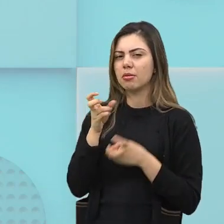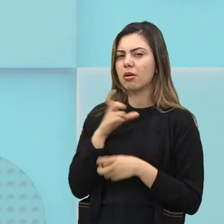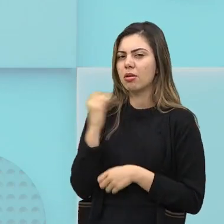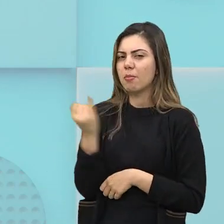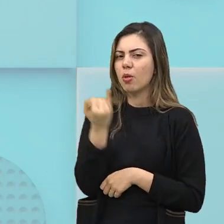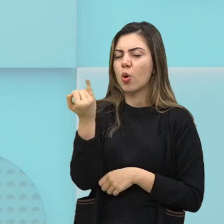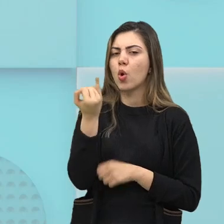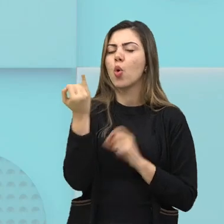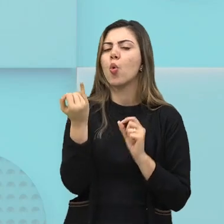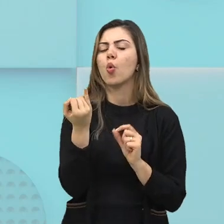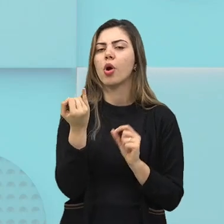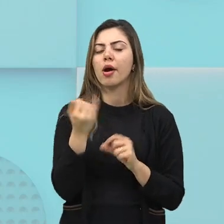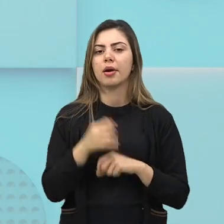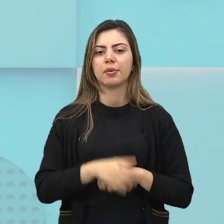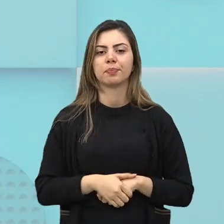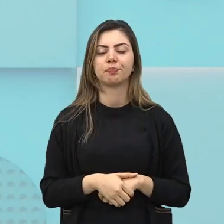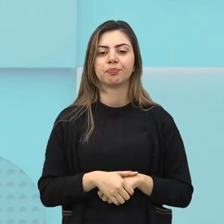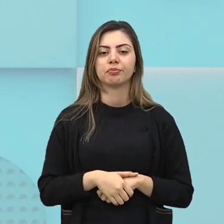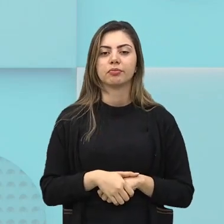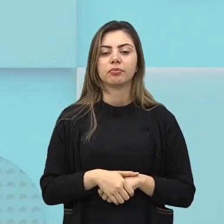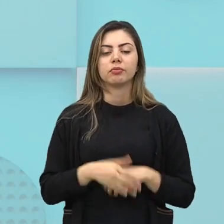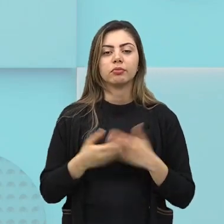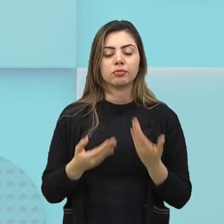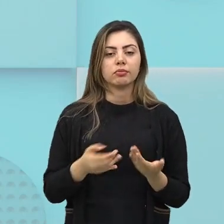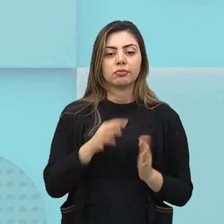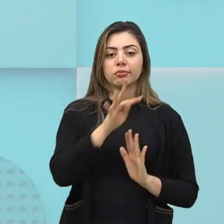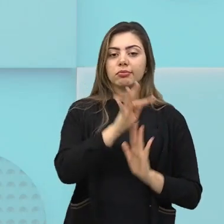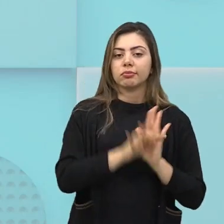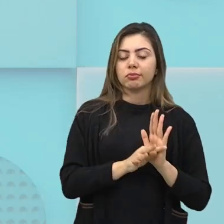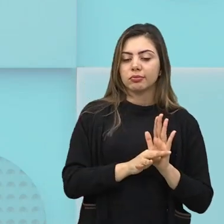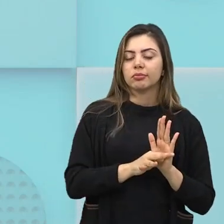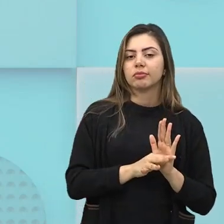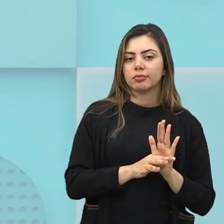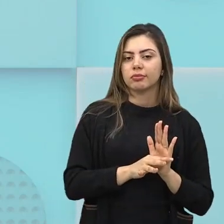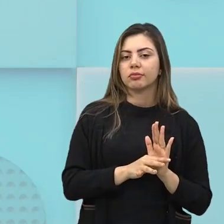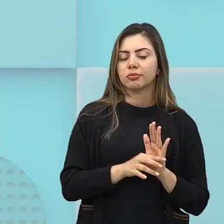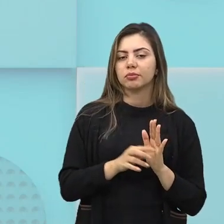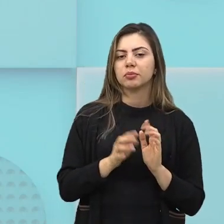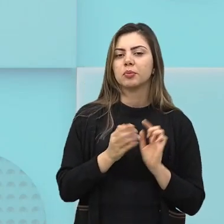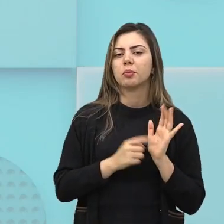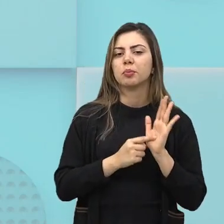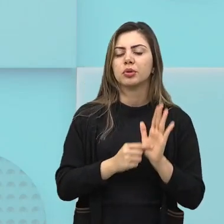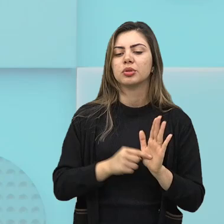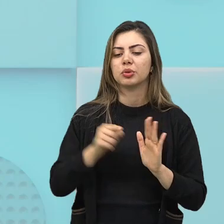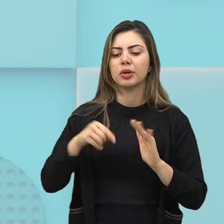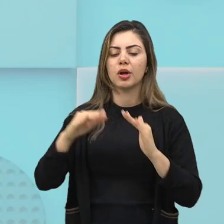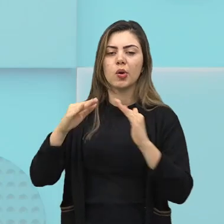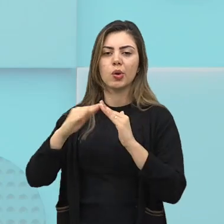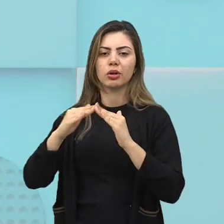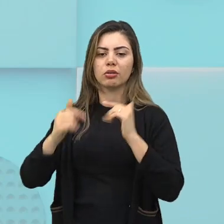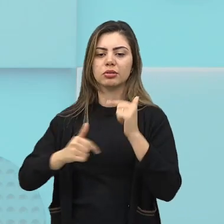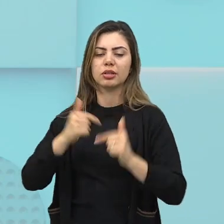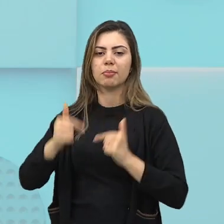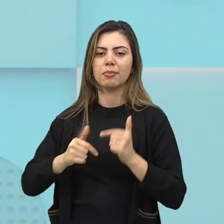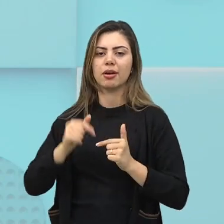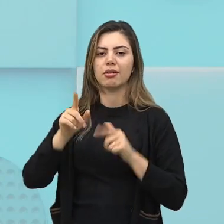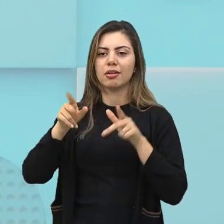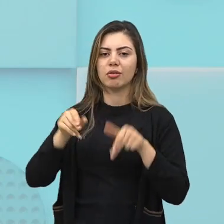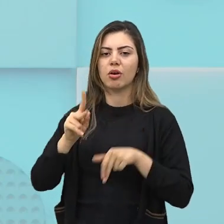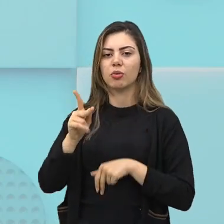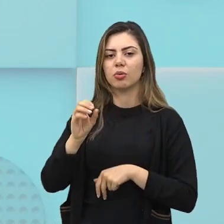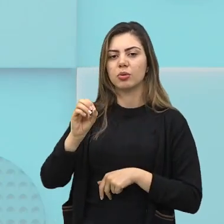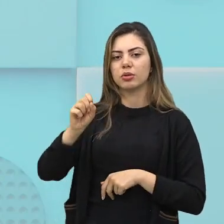nessa releitura, né? Que foi a construção da Casa Verde como um hospício, como um manicômio, né?